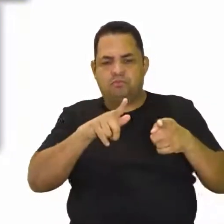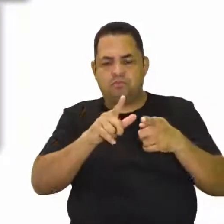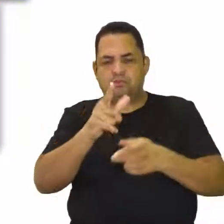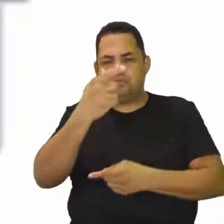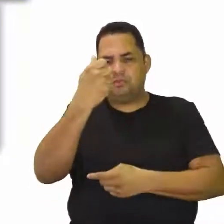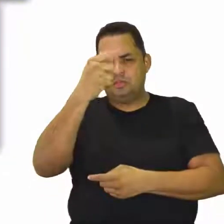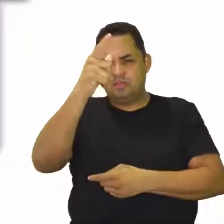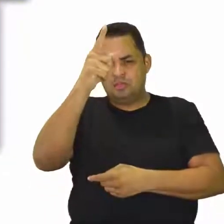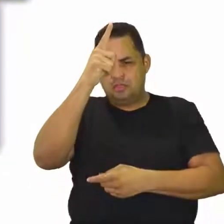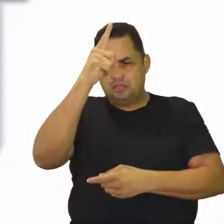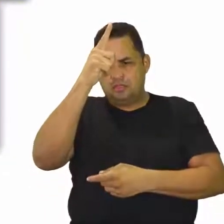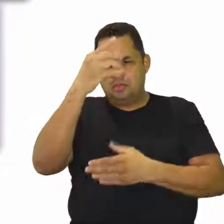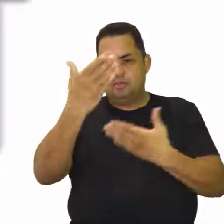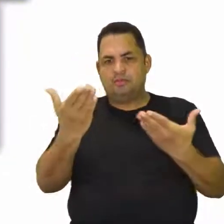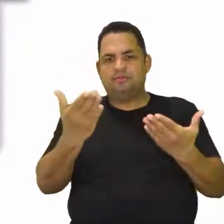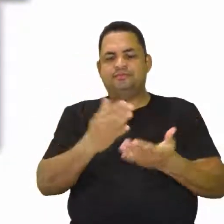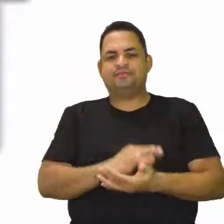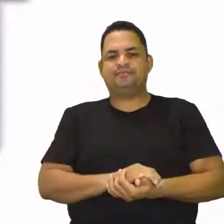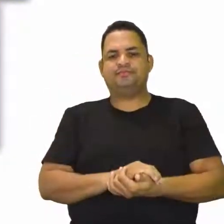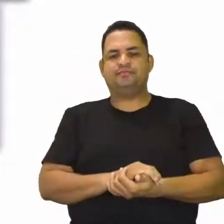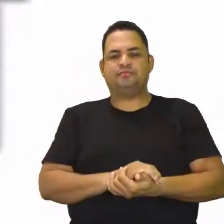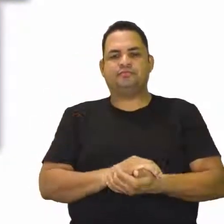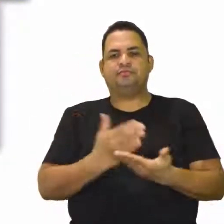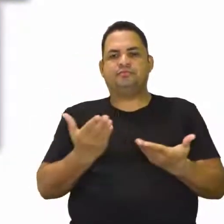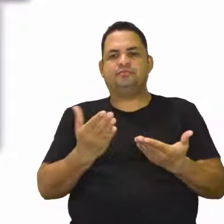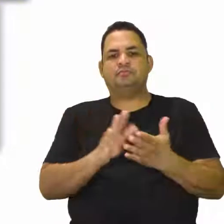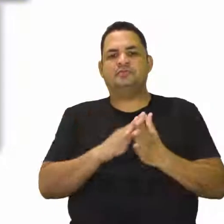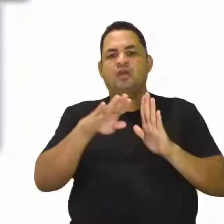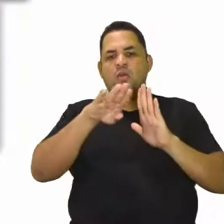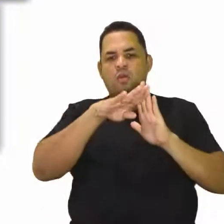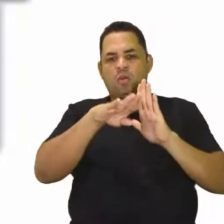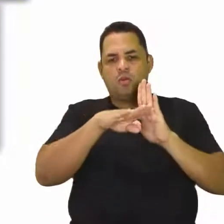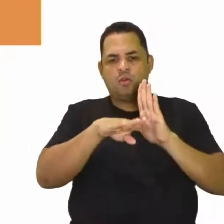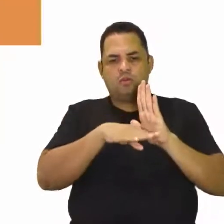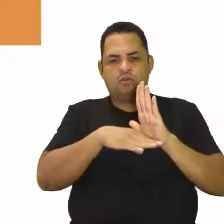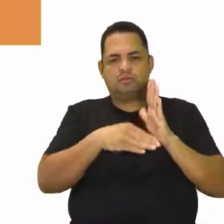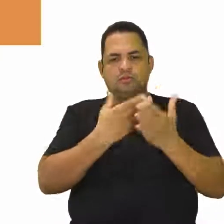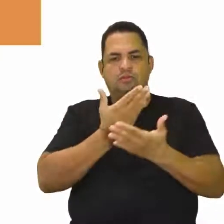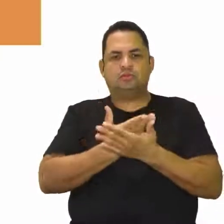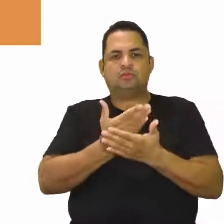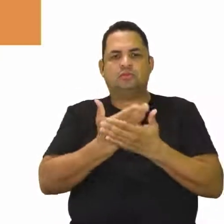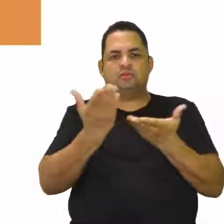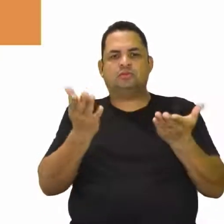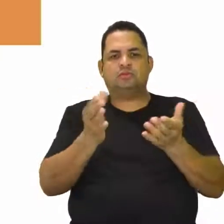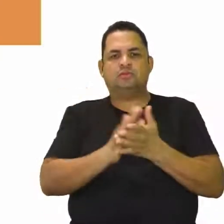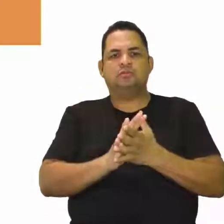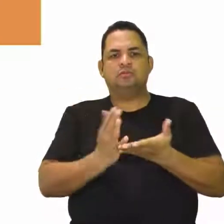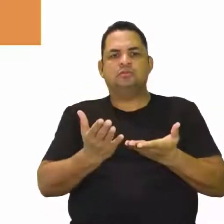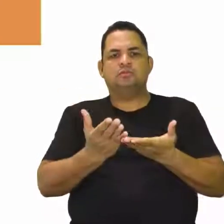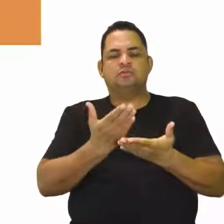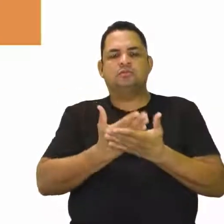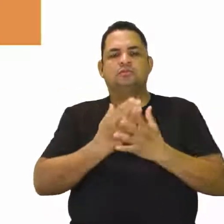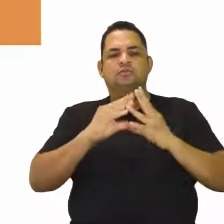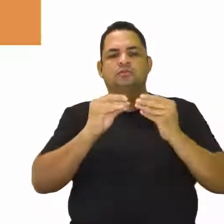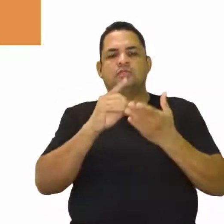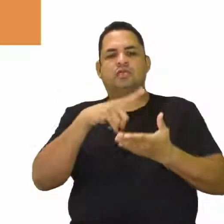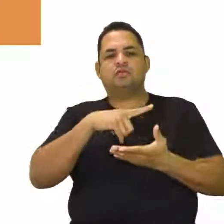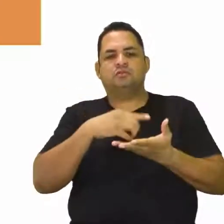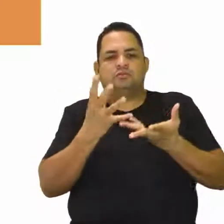alemã. Certo? Bom, isso aí são os tópicos da aula de hoje. Claro, toda e qualquer aula tem sempre